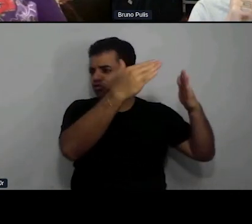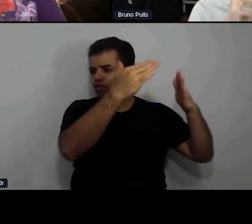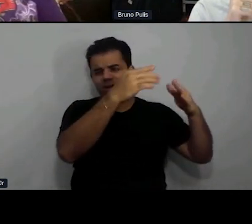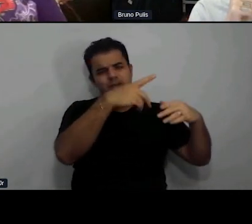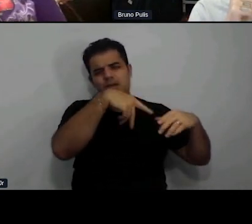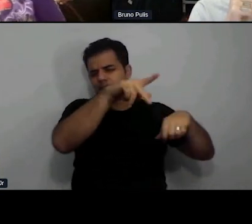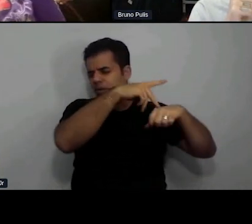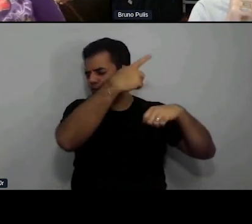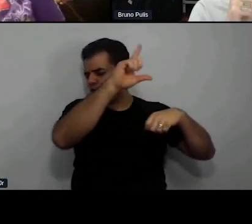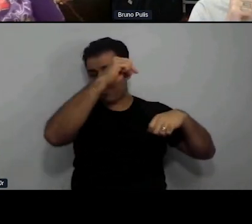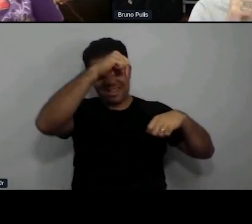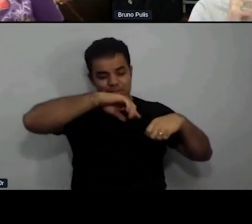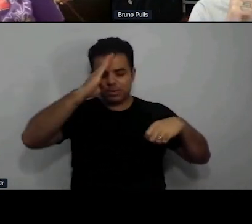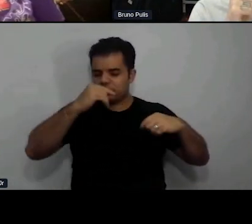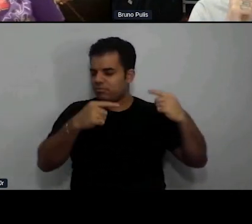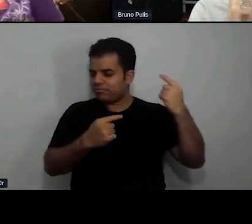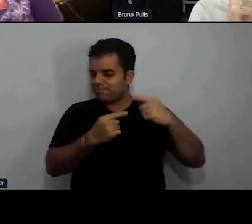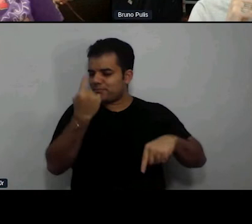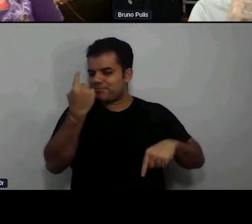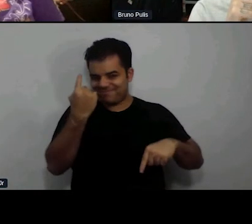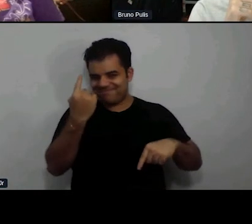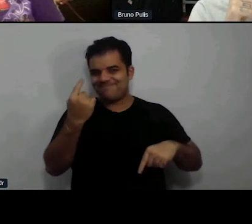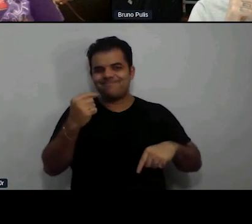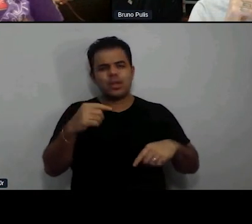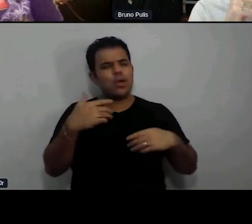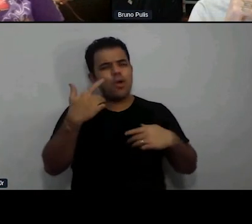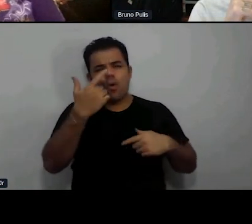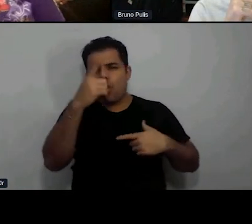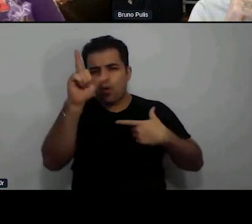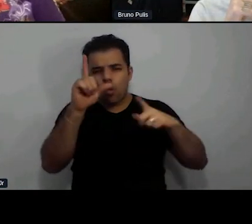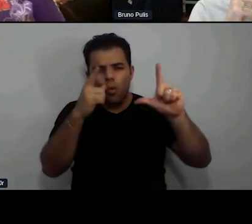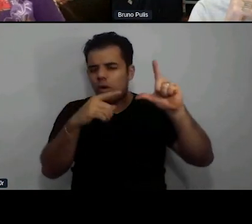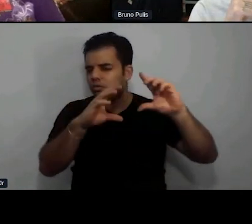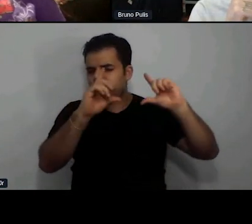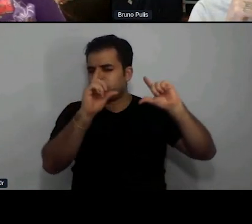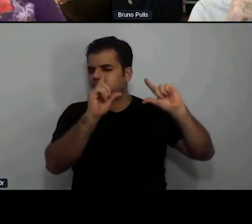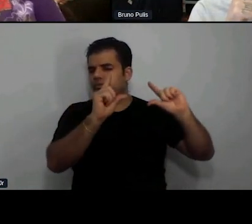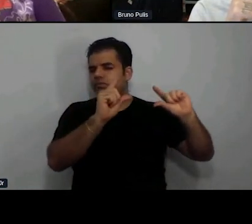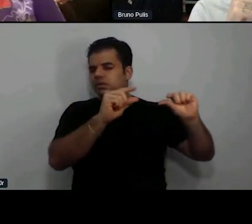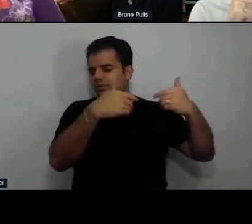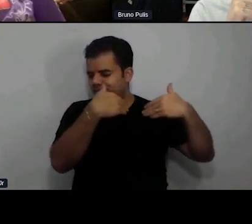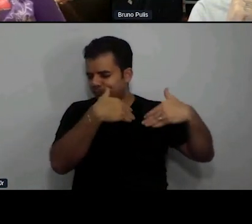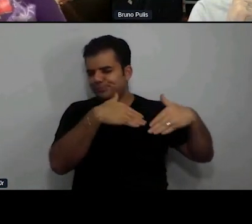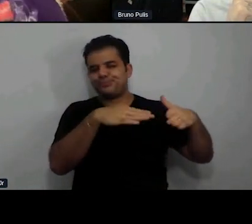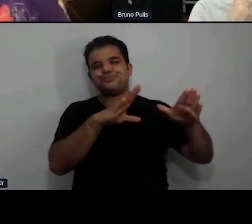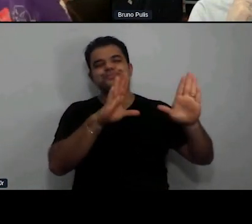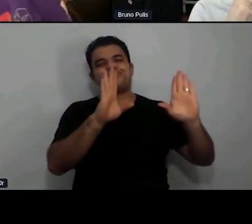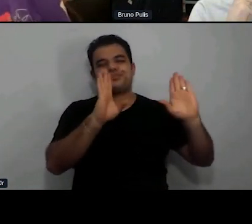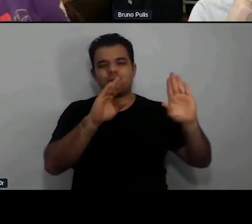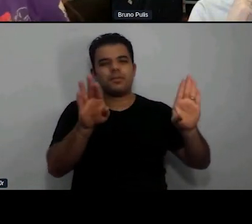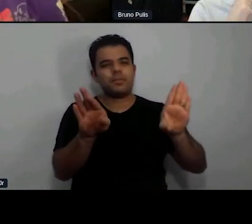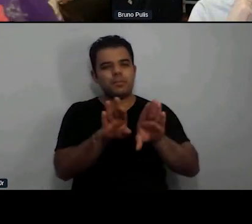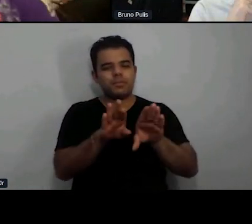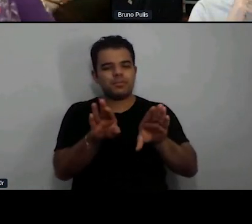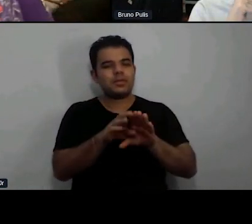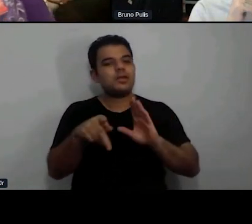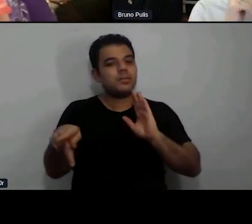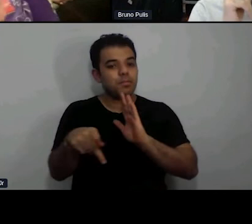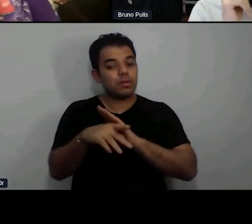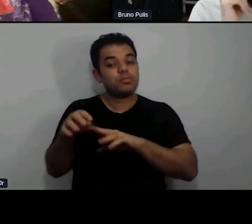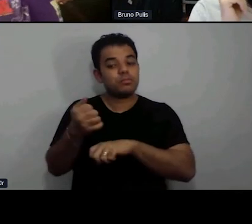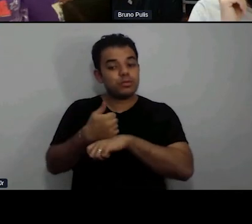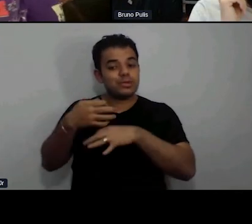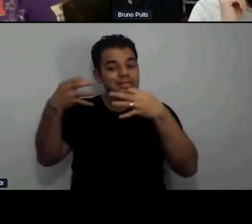que a gente possa, aos pouquinhos, deixar esse mercado esquecido, digamos assim, dar o espaço ao mercado para os profissionais